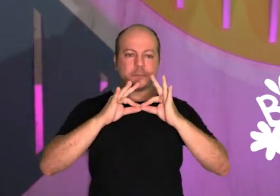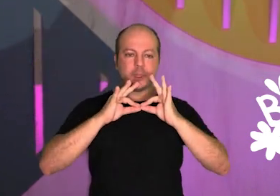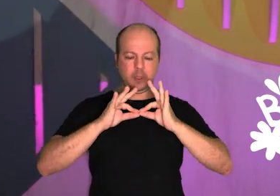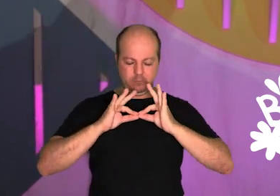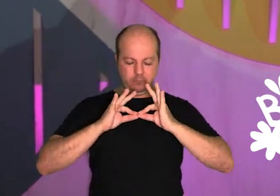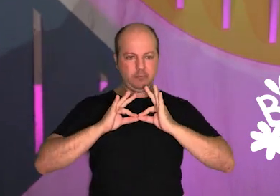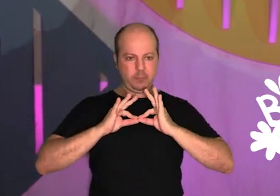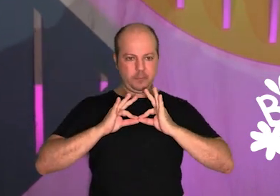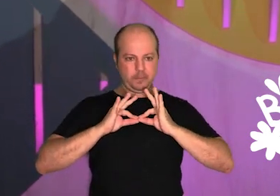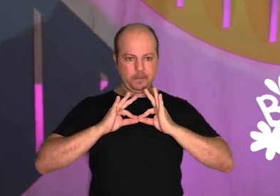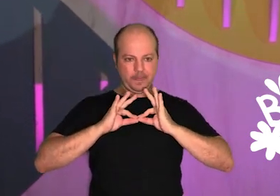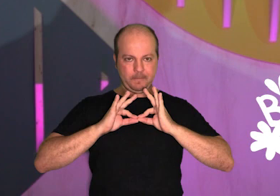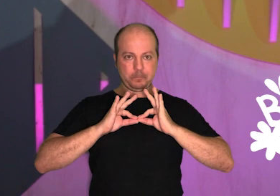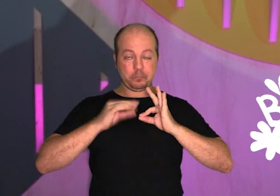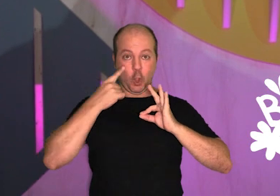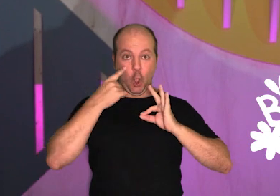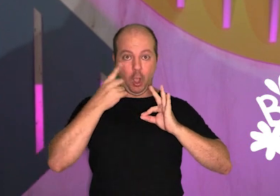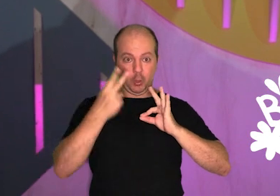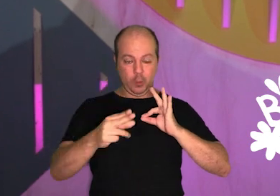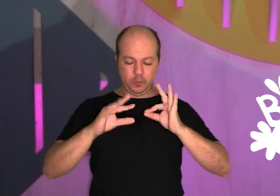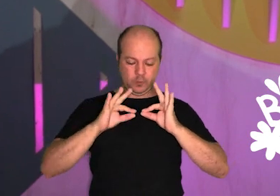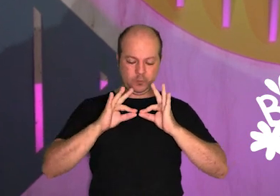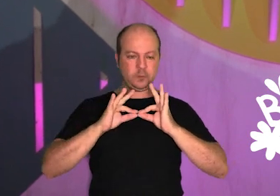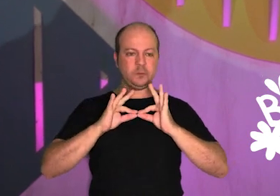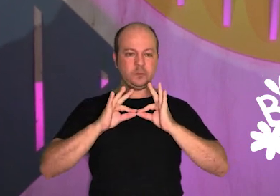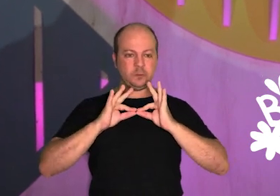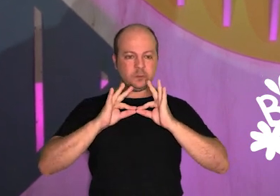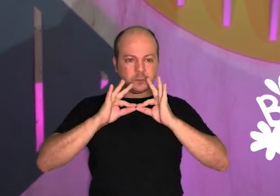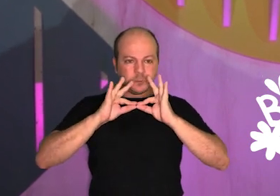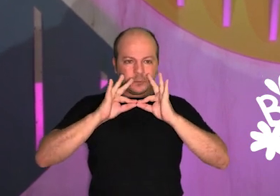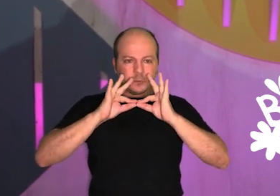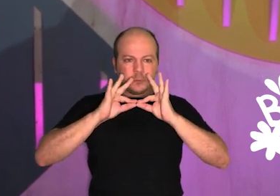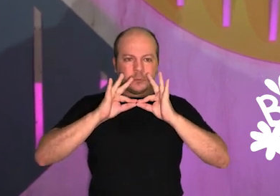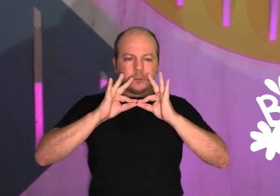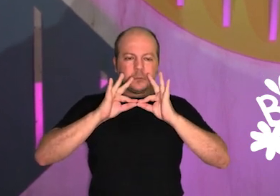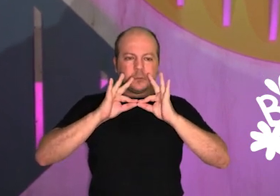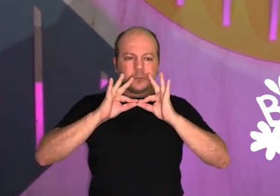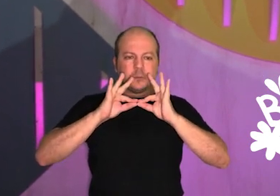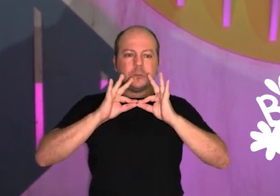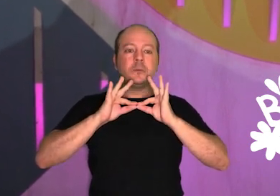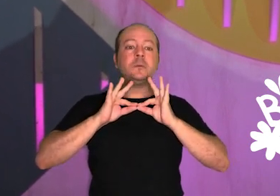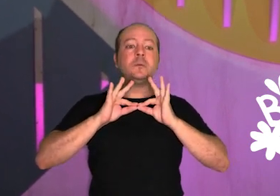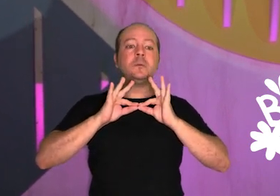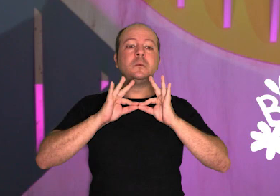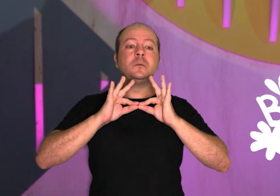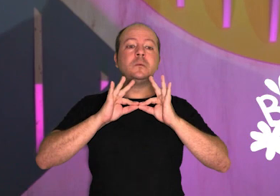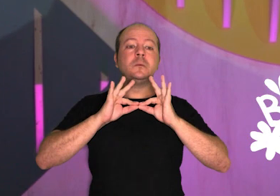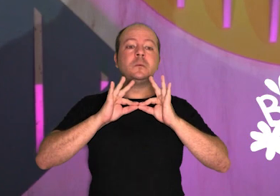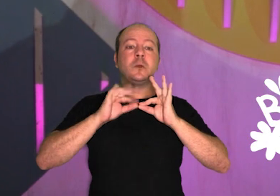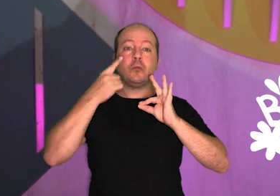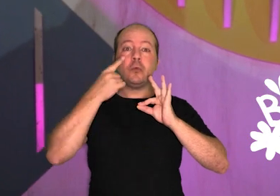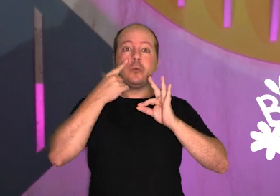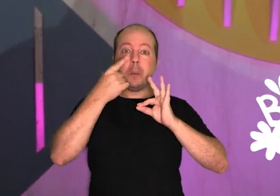em movimento vertical, frontal, em direção à cabeça, com um giro de 180. Conecta no olho e volta com a mão em